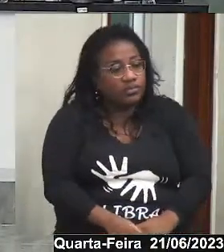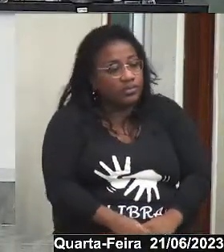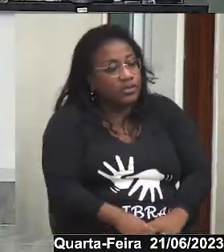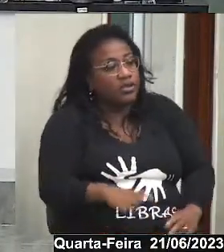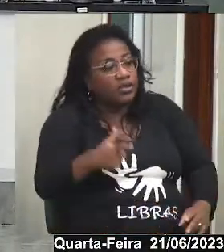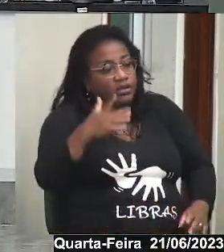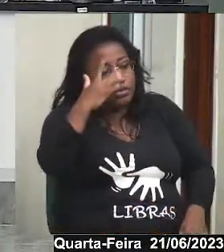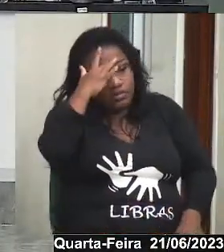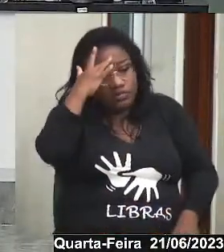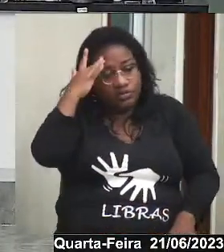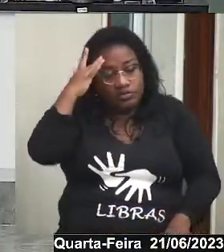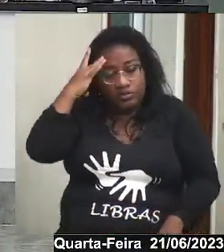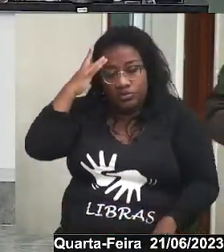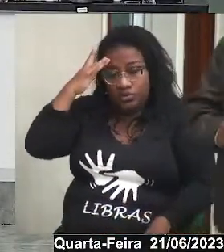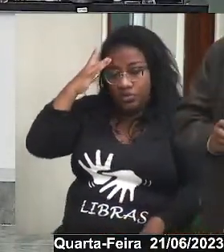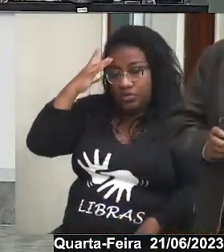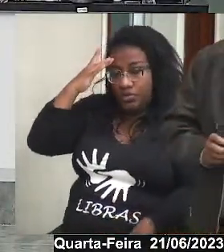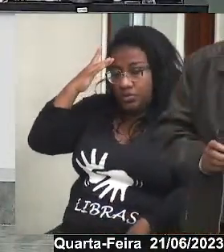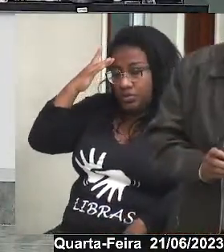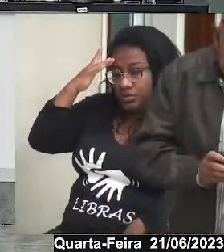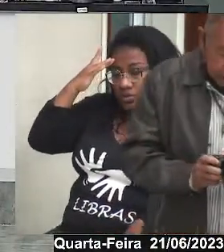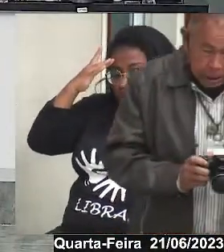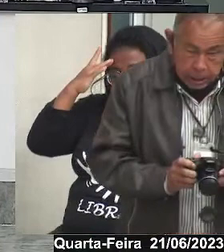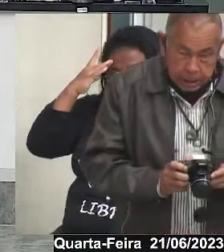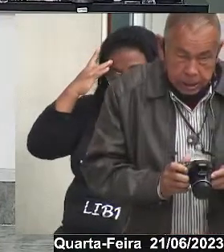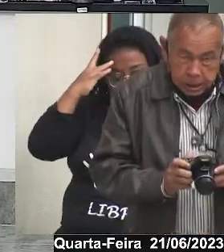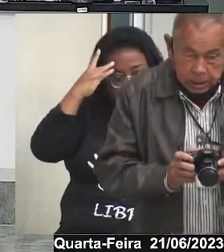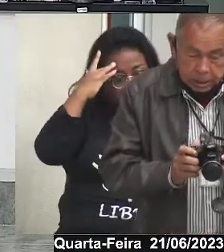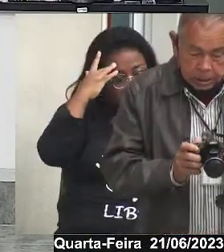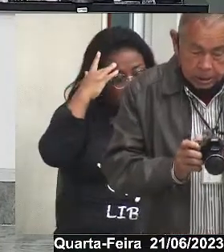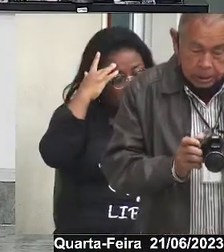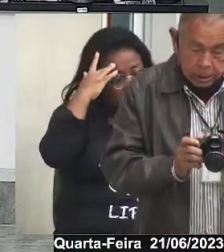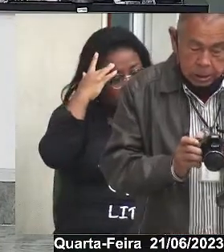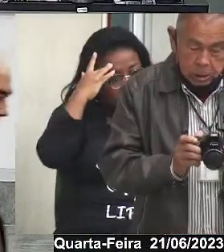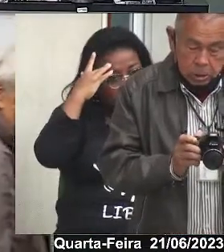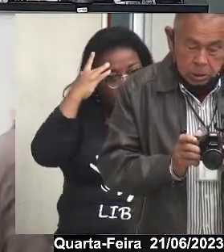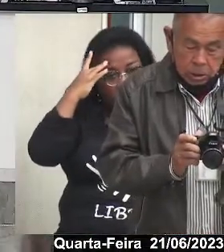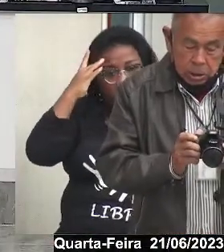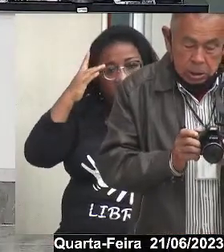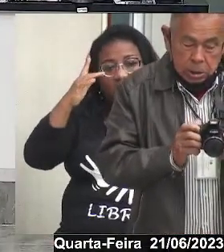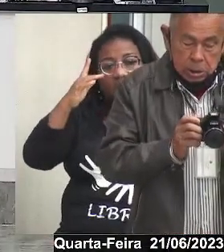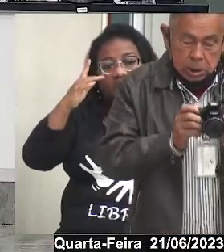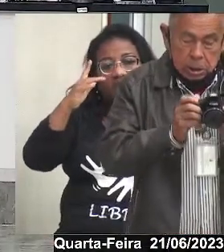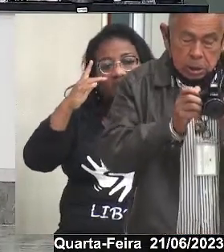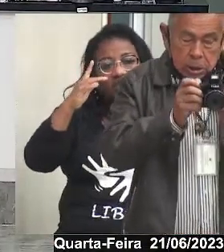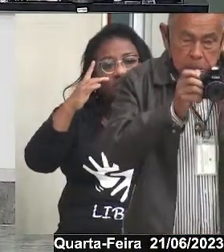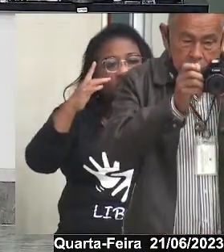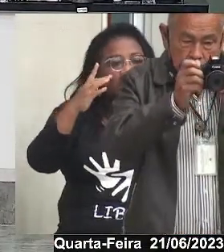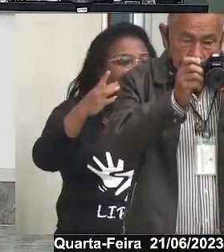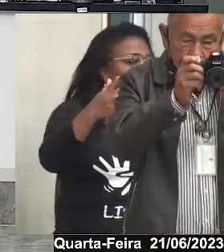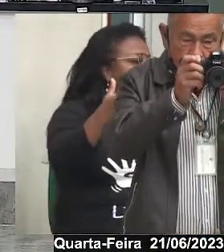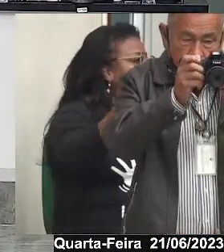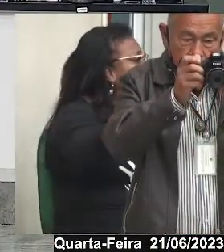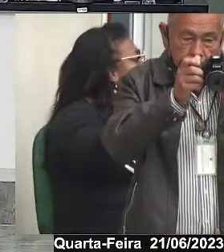Não há mais inscritos, senhor presidente, no pequeno expediente. Não havendo mais inscrito no pequeno expediente, passaremos neste